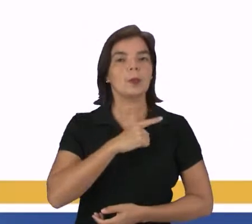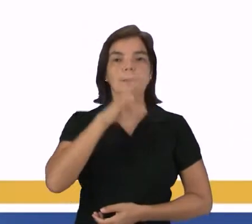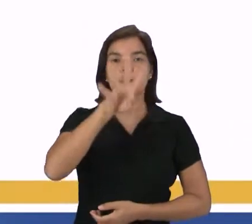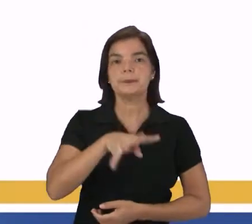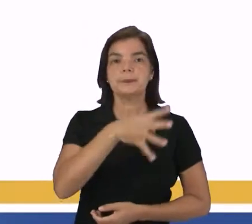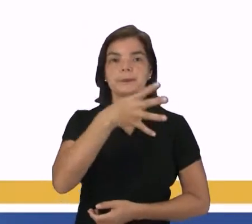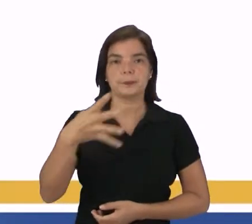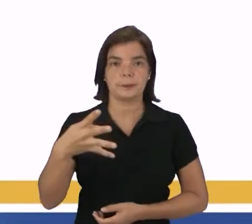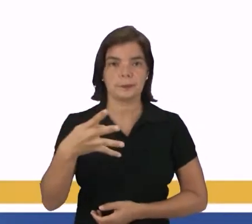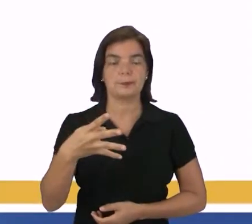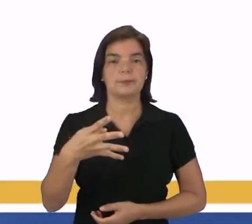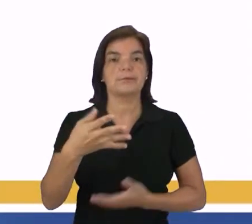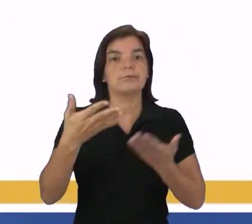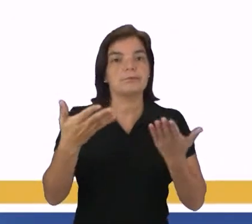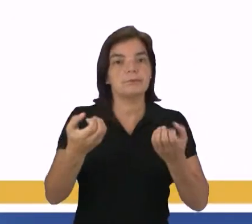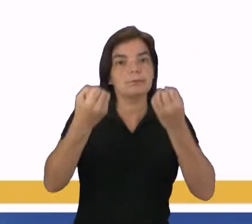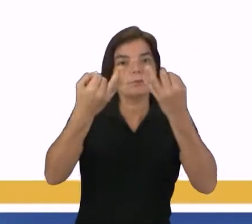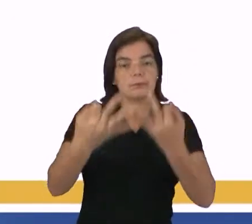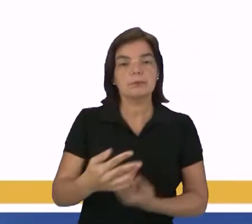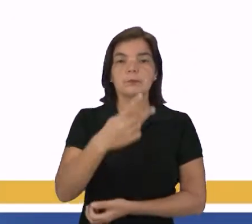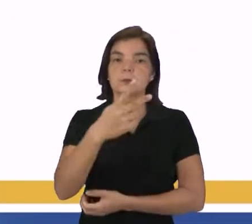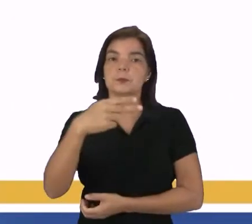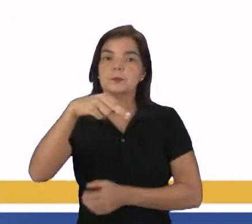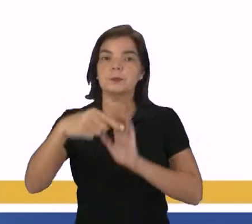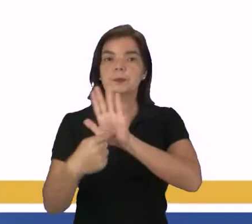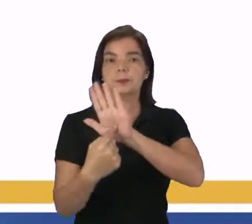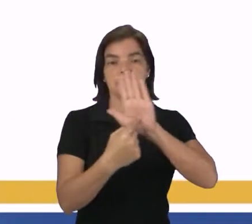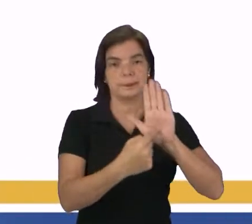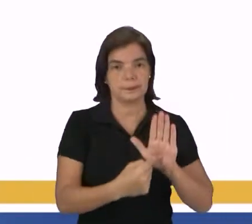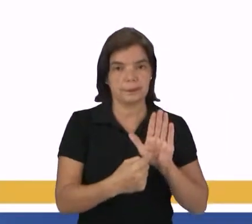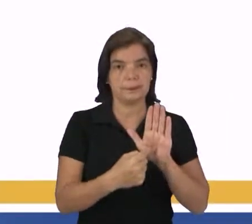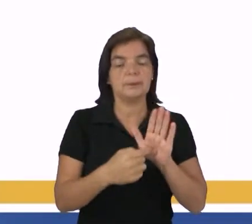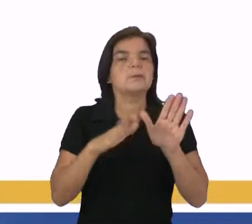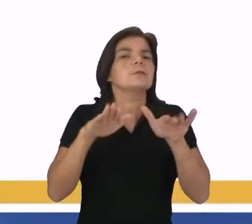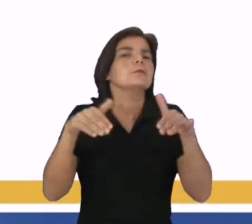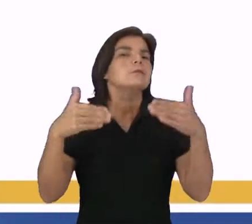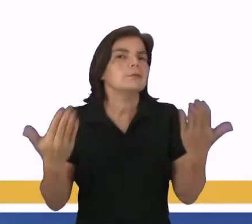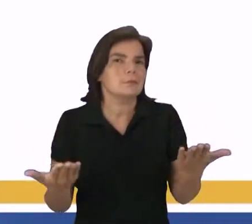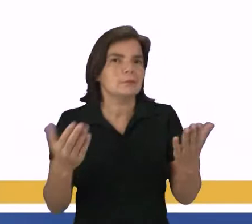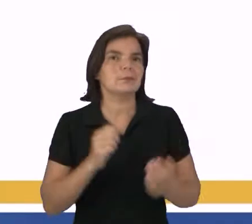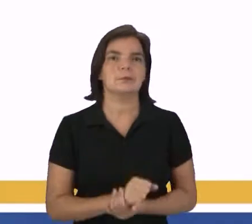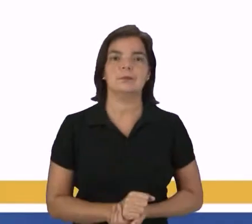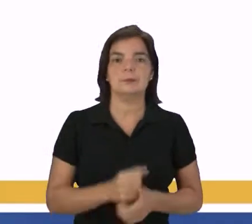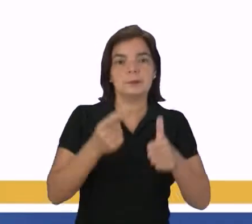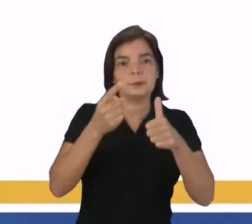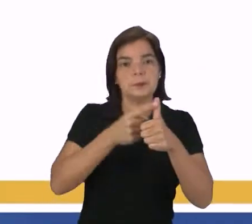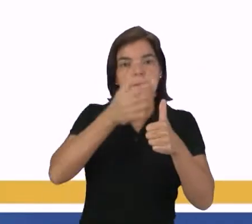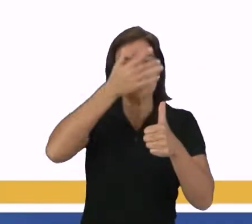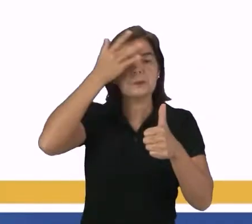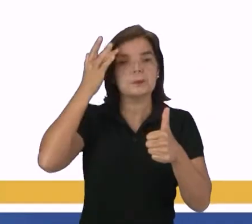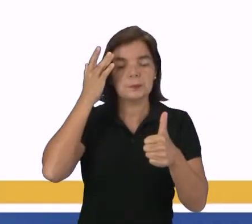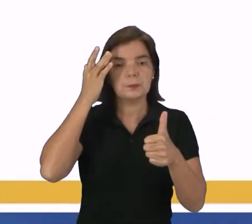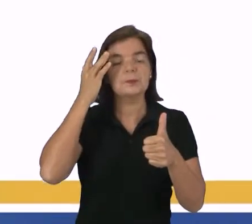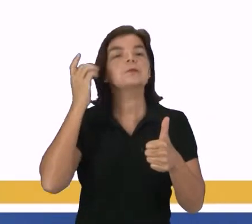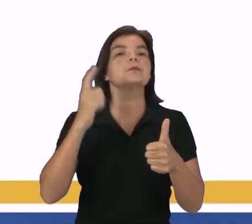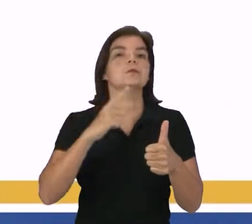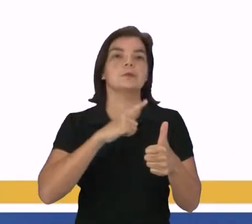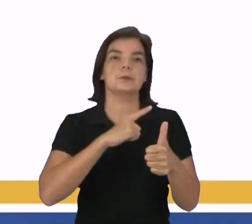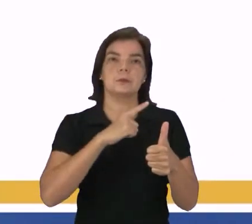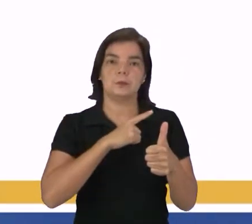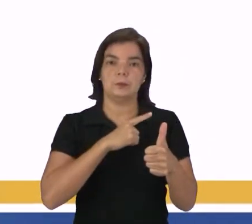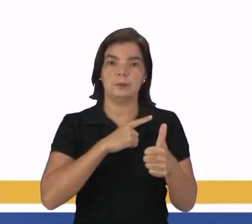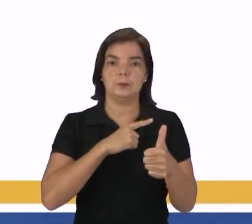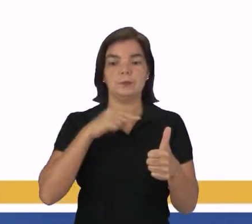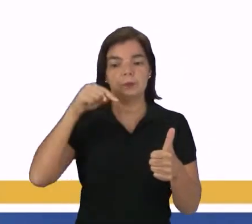uma tabela que fala sobre os pronomes demonstrativos. Quais são eles? Na primeira pessoa, nós temos